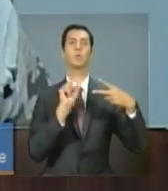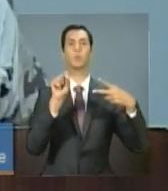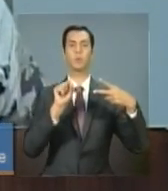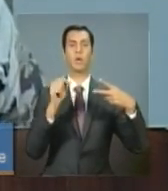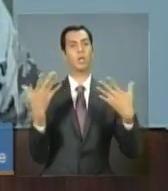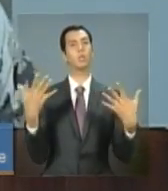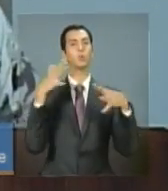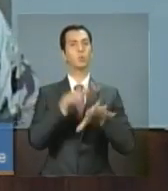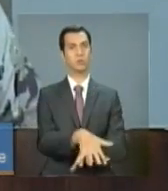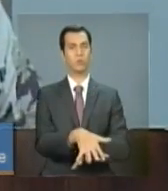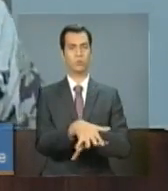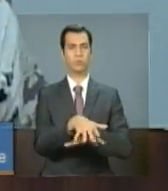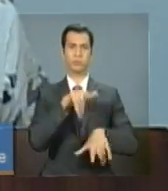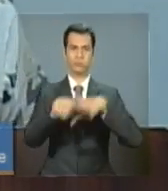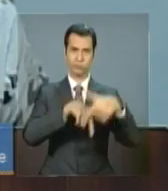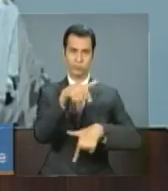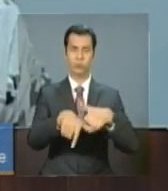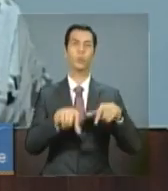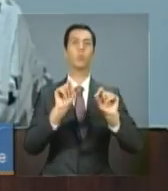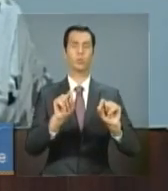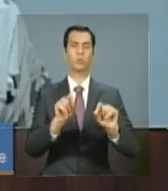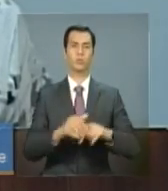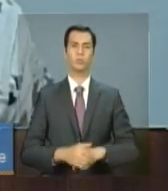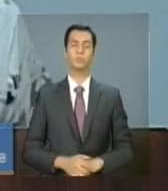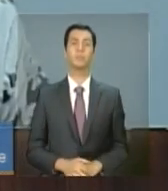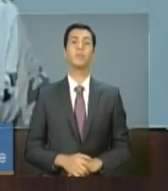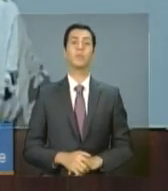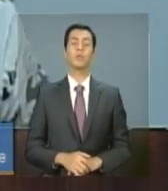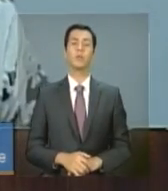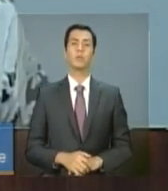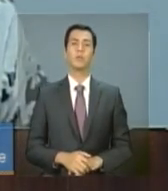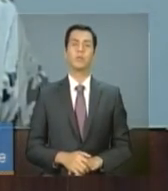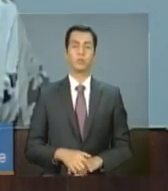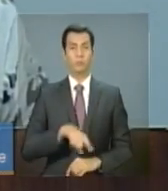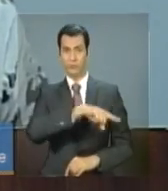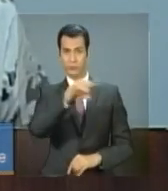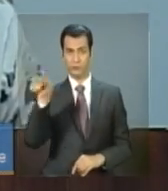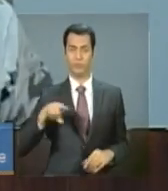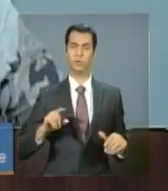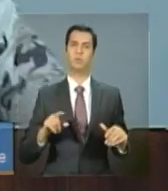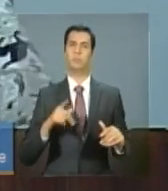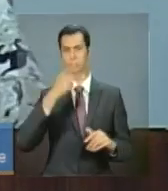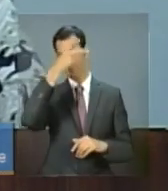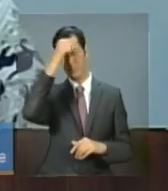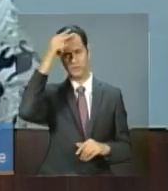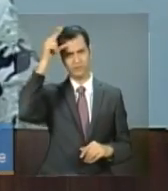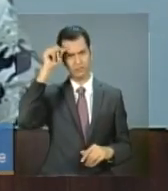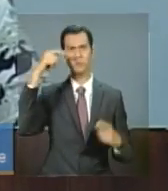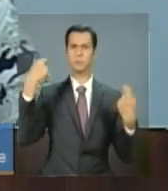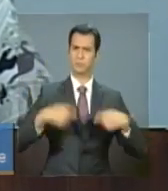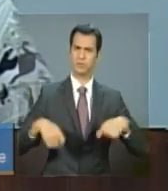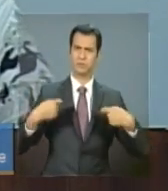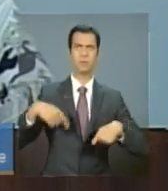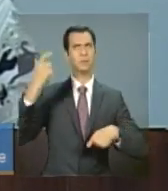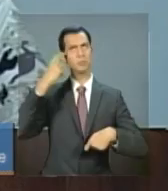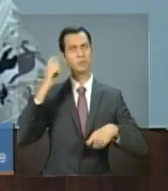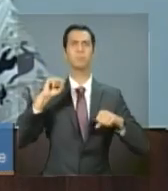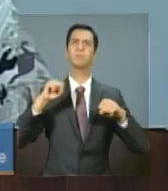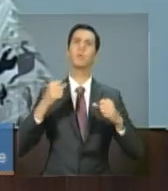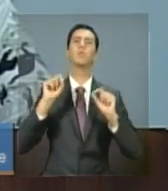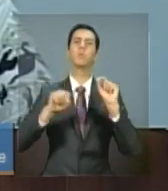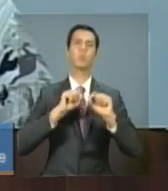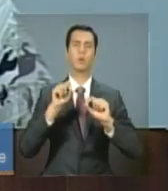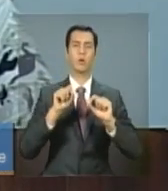importante também ressaltar, e isso é muito importante, que os senhores nos municípios fortaleçam essa ideia. Muita gente acha que a população em